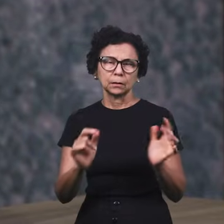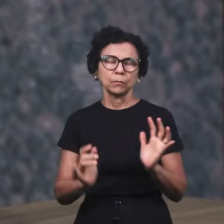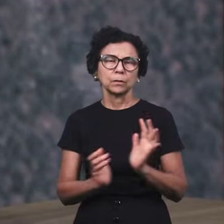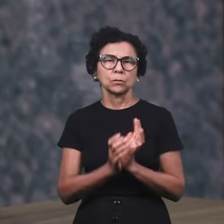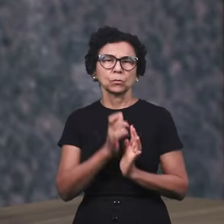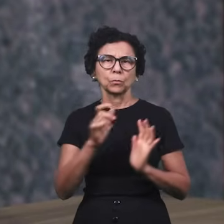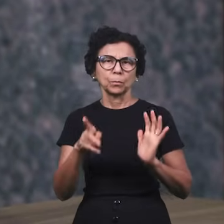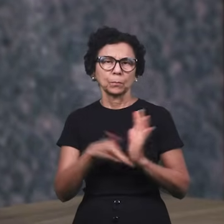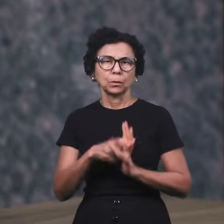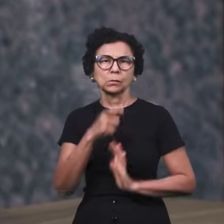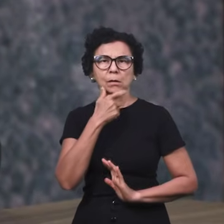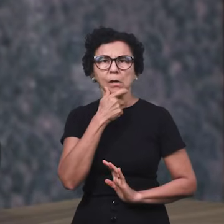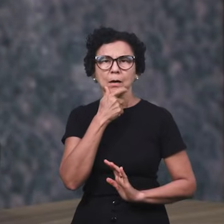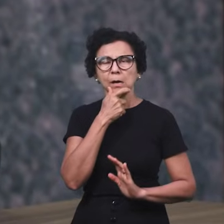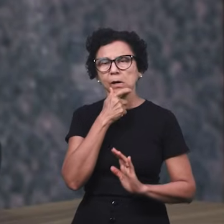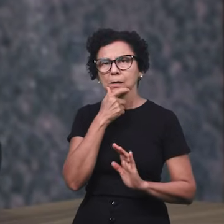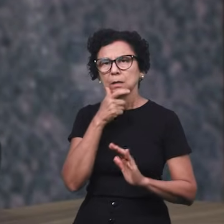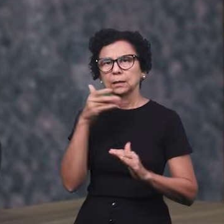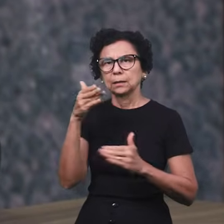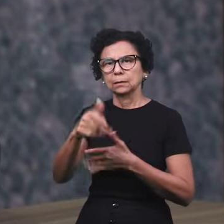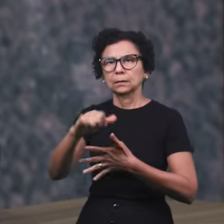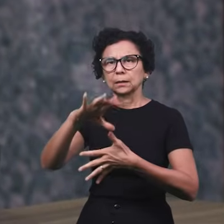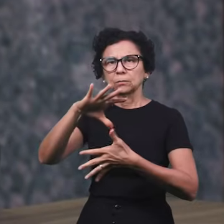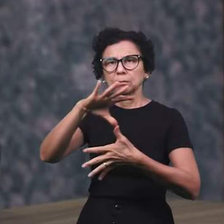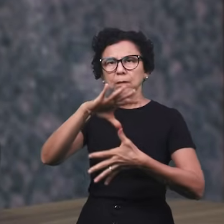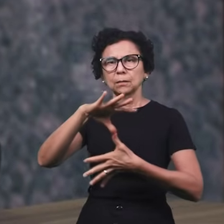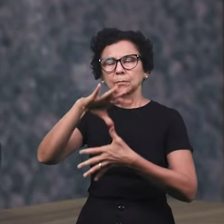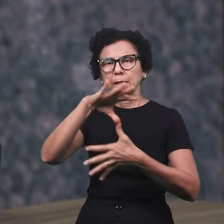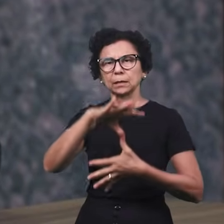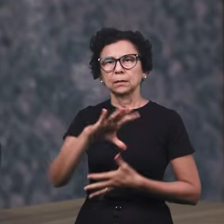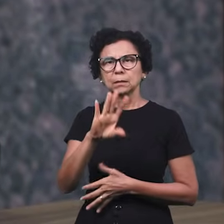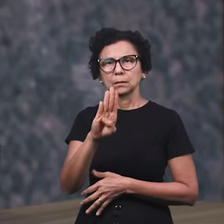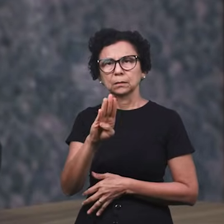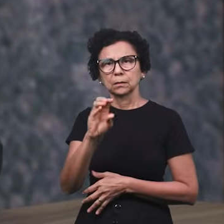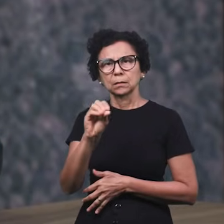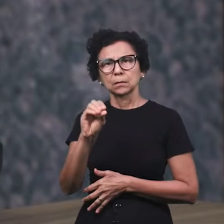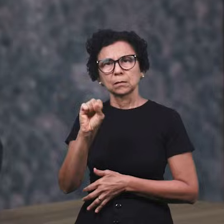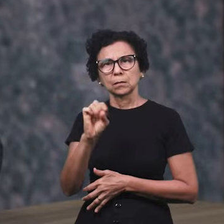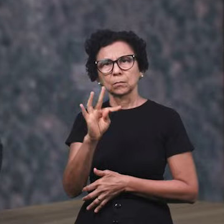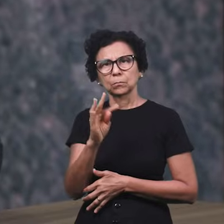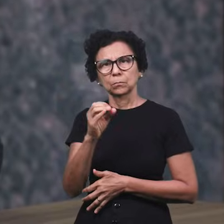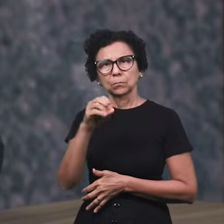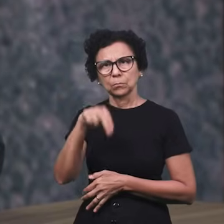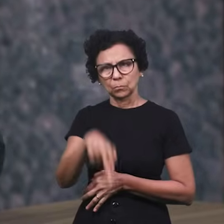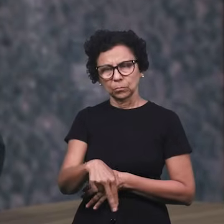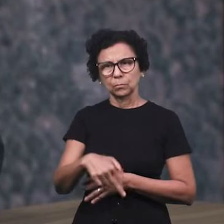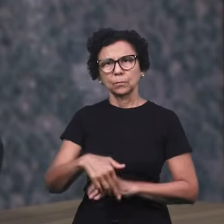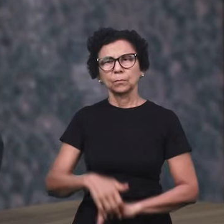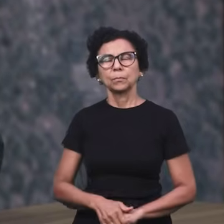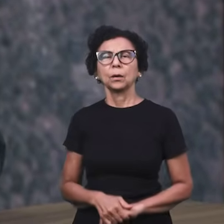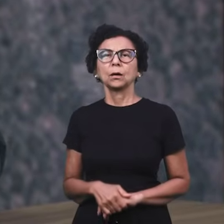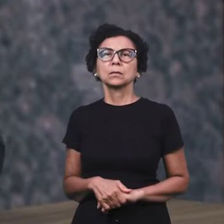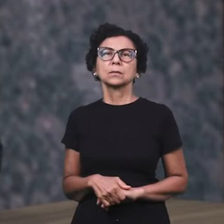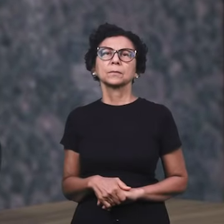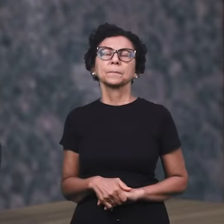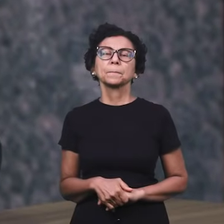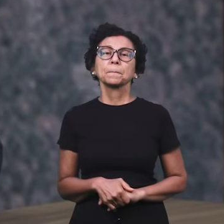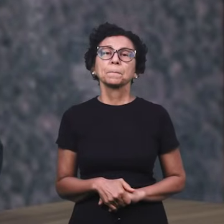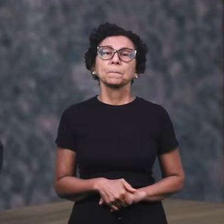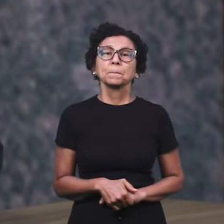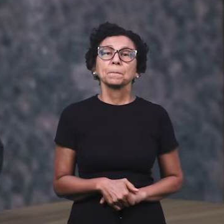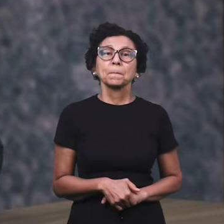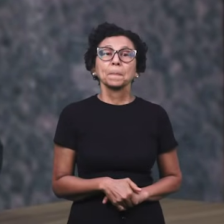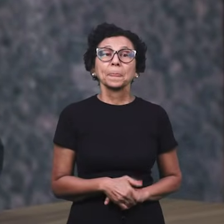puritanos, esses ingleses que migraram para a América, na região hoje ali de Boston, e eles ficam aqui, descem desse navio